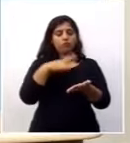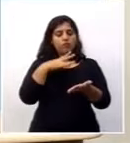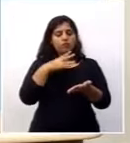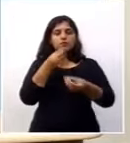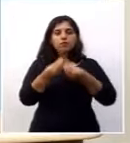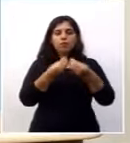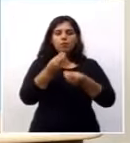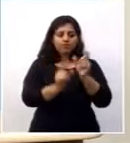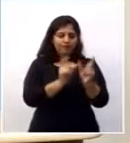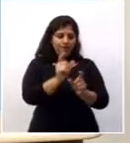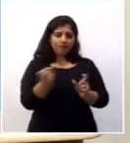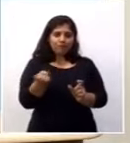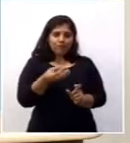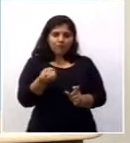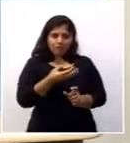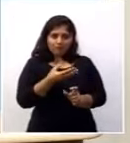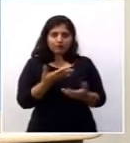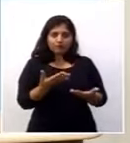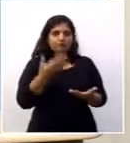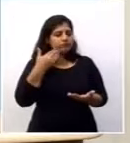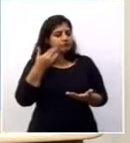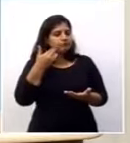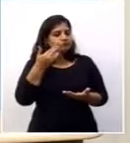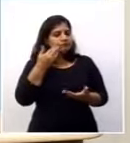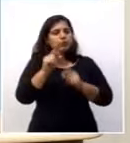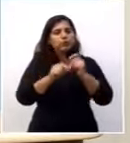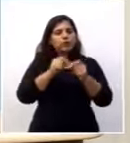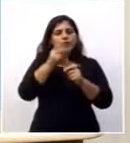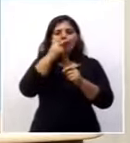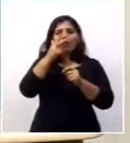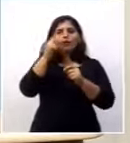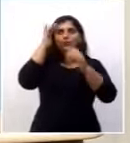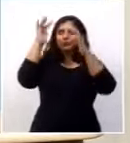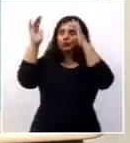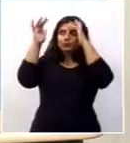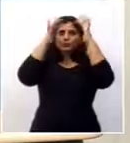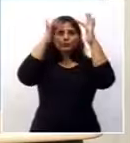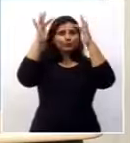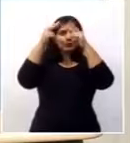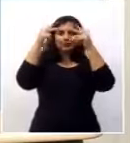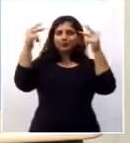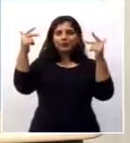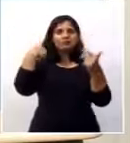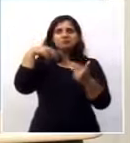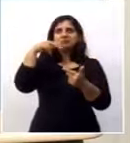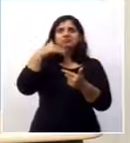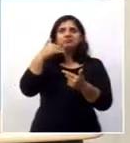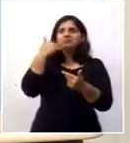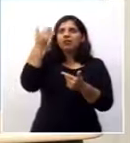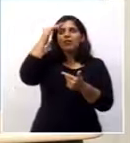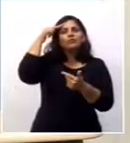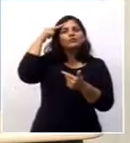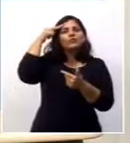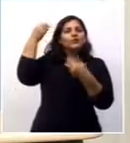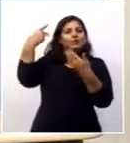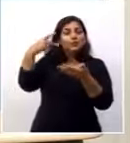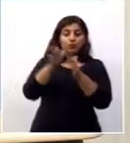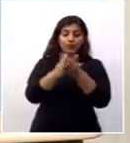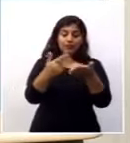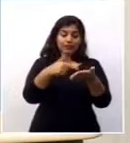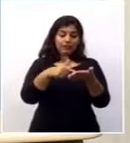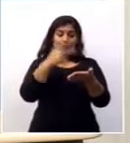novo vocabulário, eu aprendo a viajar para lugares que eu nem imagino, eu nem sonho, porque o livro